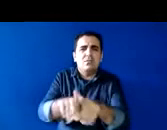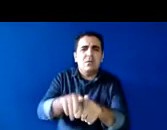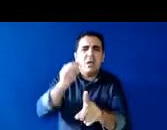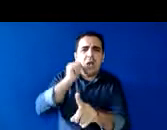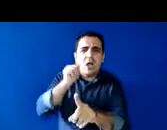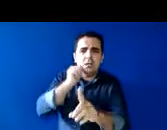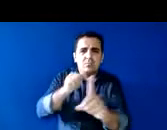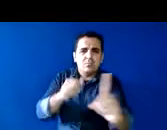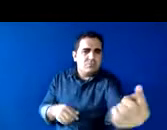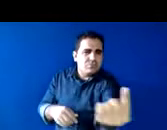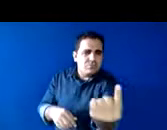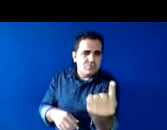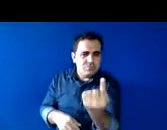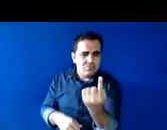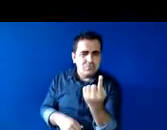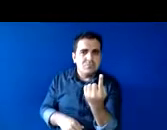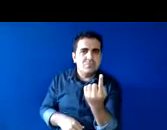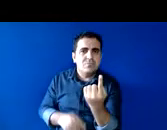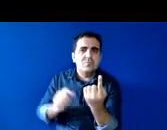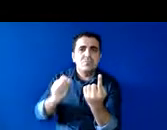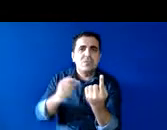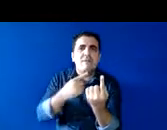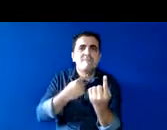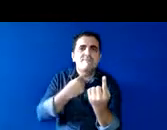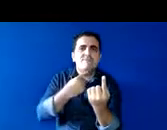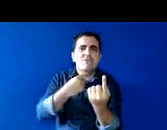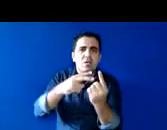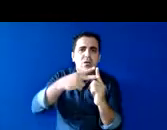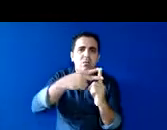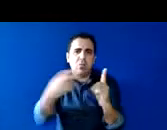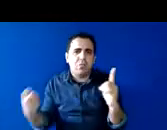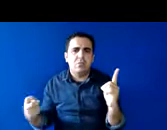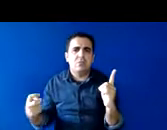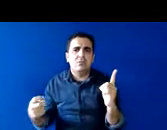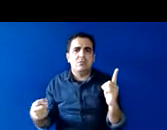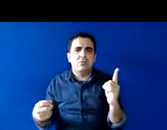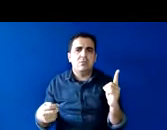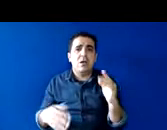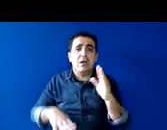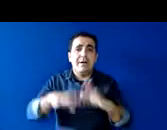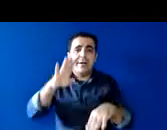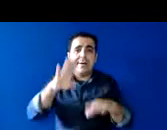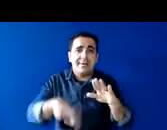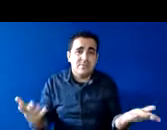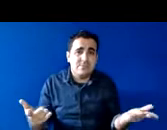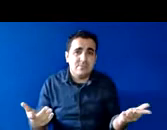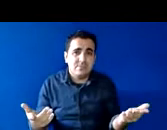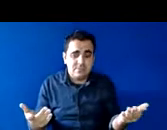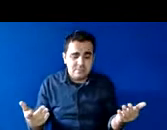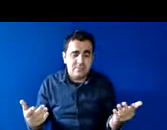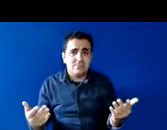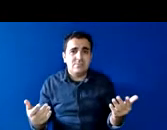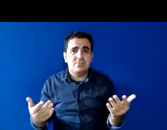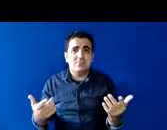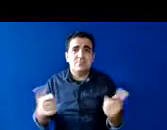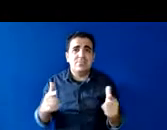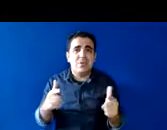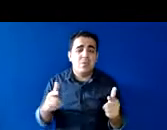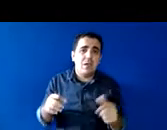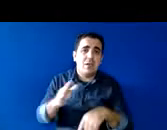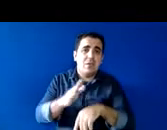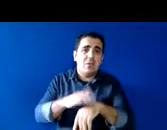que chegam a nós, né, numa situação de abortamento, numa situação que muitas vezes não é aquele